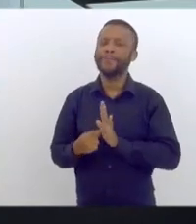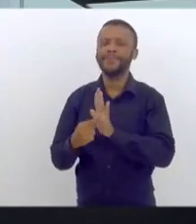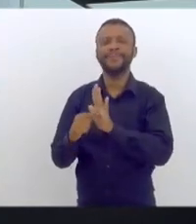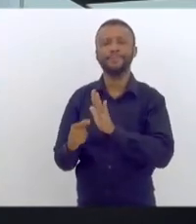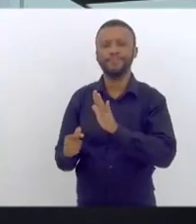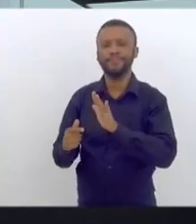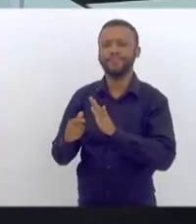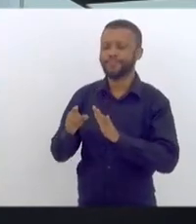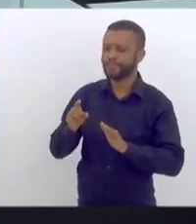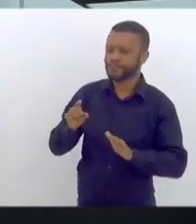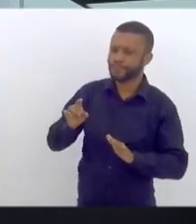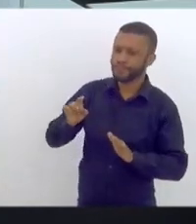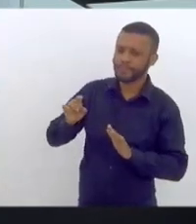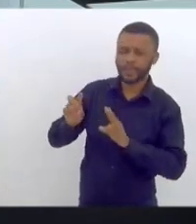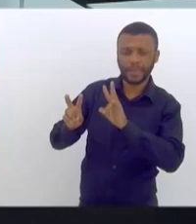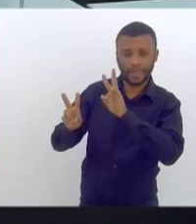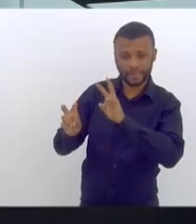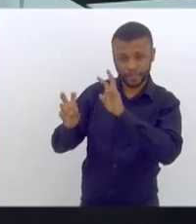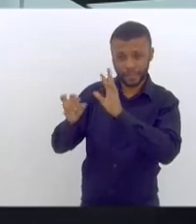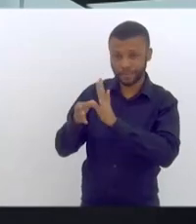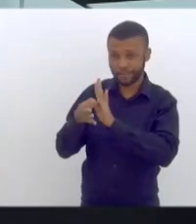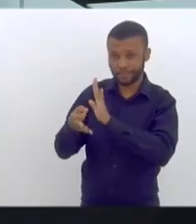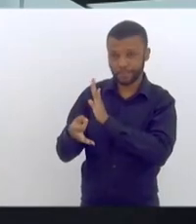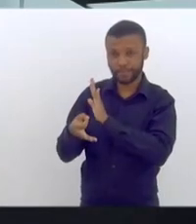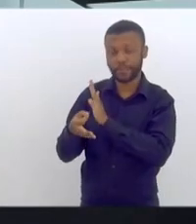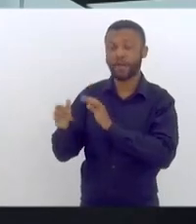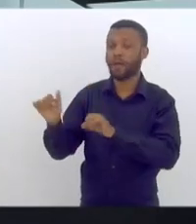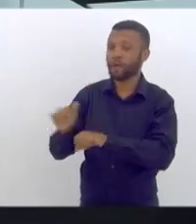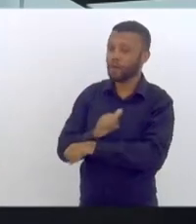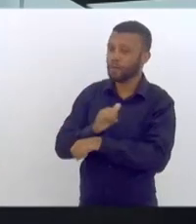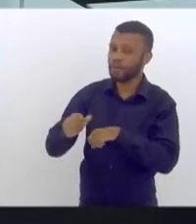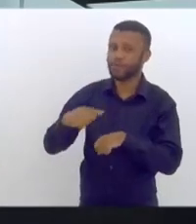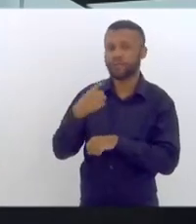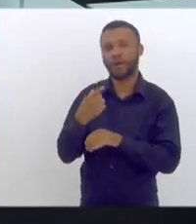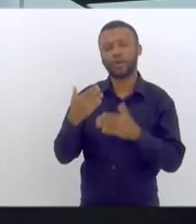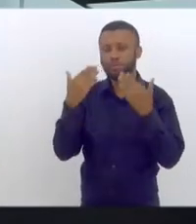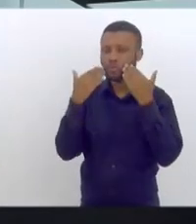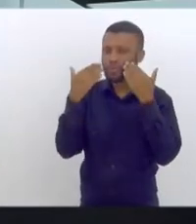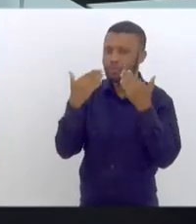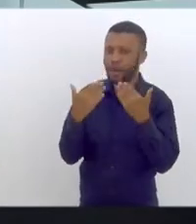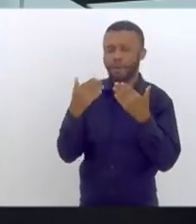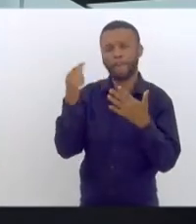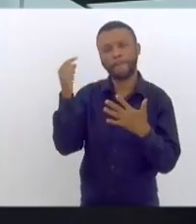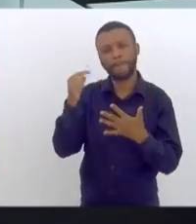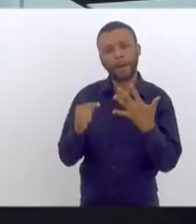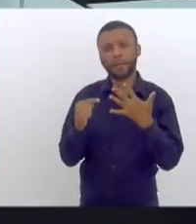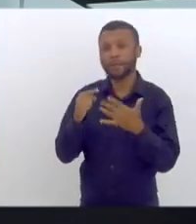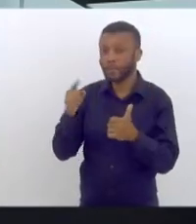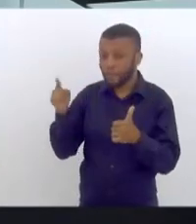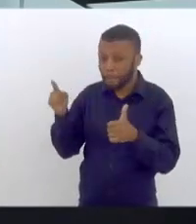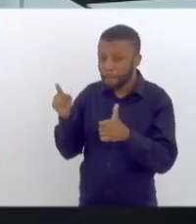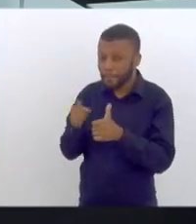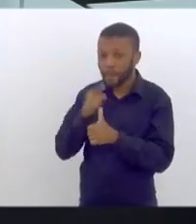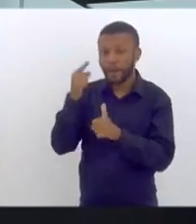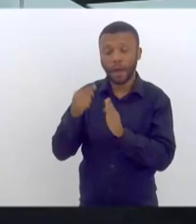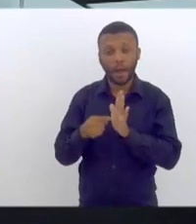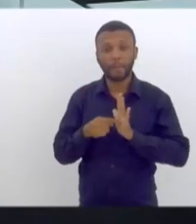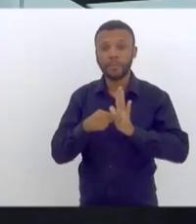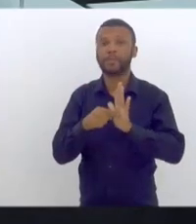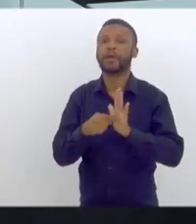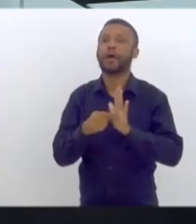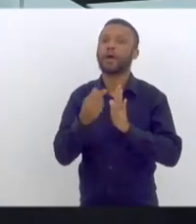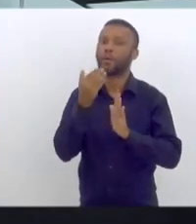citadas aqui nessa emenda eu acho que seria uma forma da gente trazê-los para serem os primeiros apresentarem os pedidos